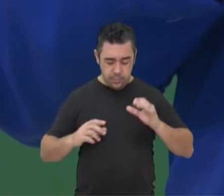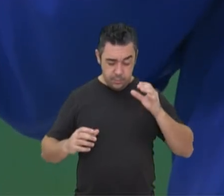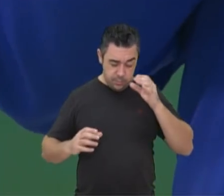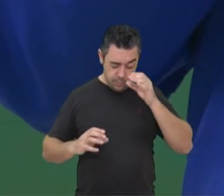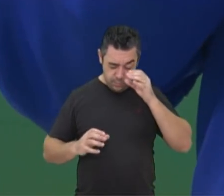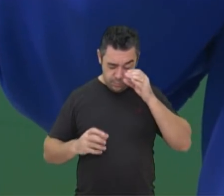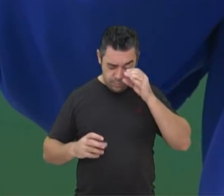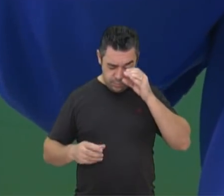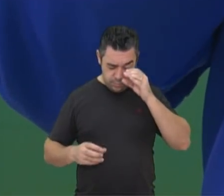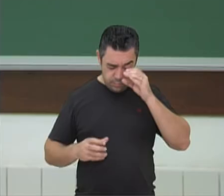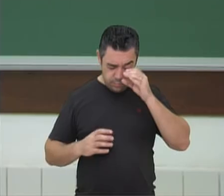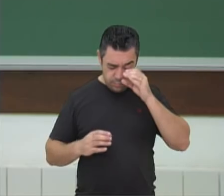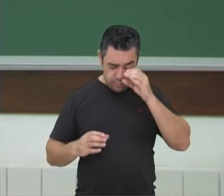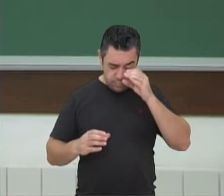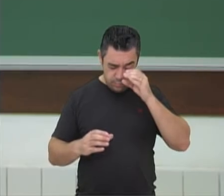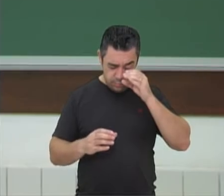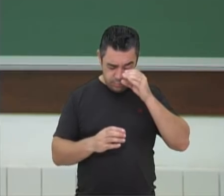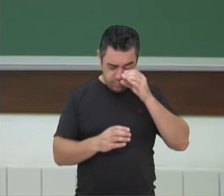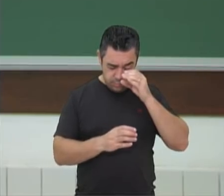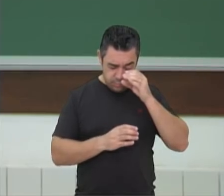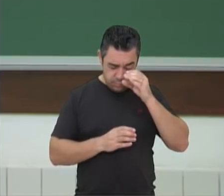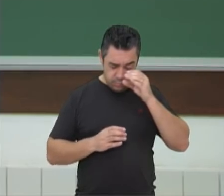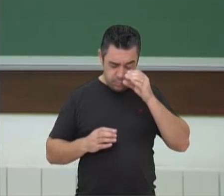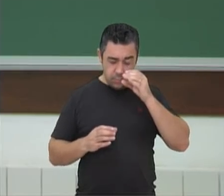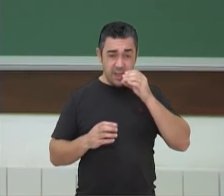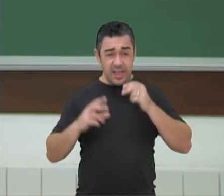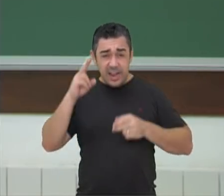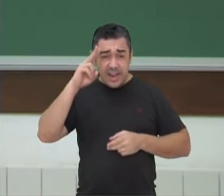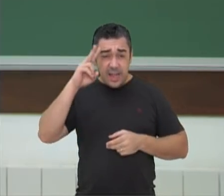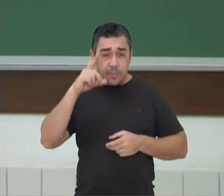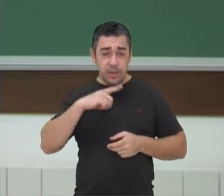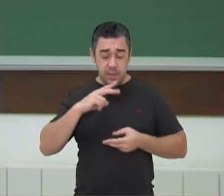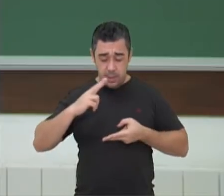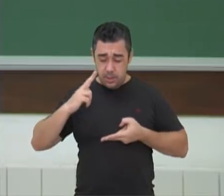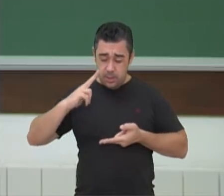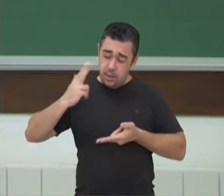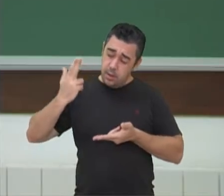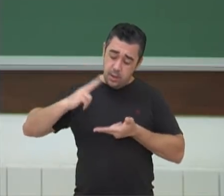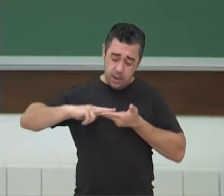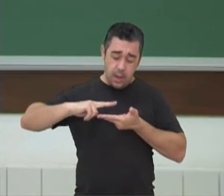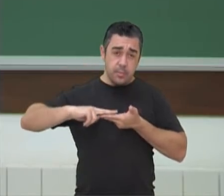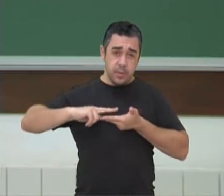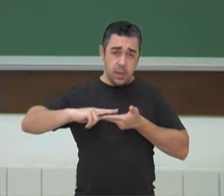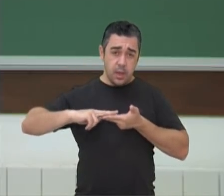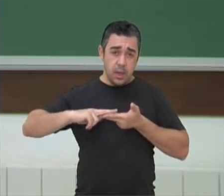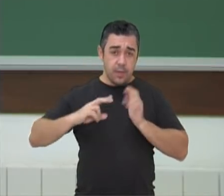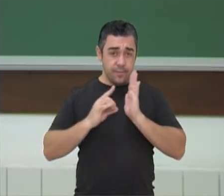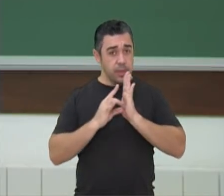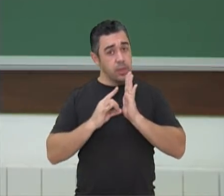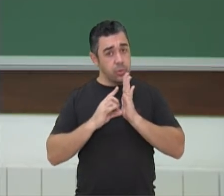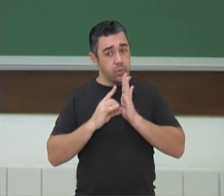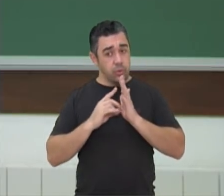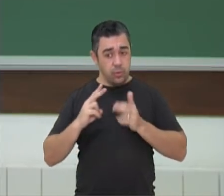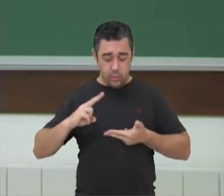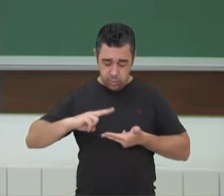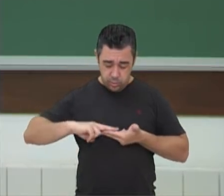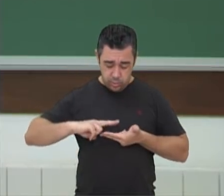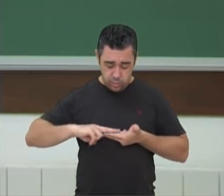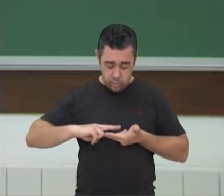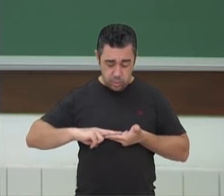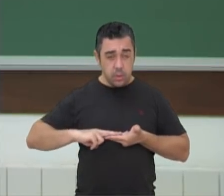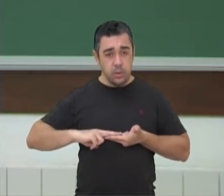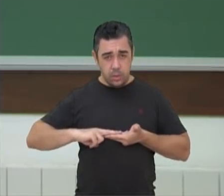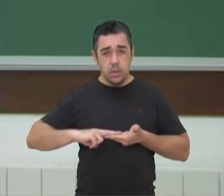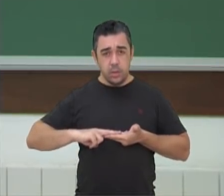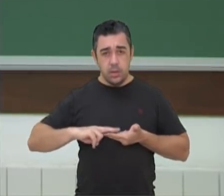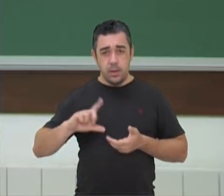No microscópio, nós utilizamos uma lâmina de vidro. Lembra que eu falei que tinha que passar a luminosidade? Então, tem que ser algo transparente. Então,